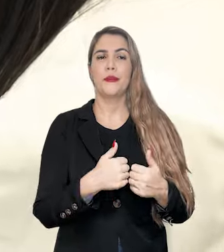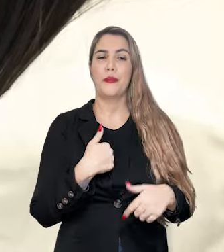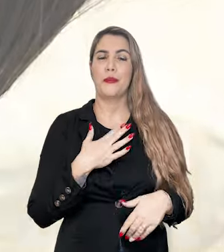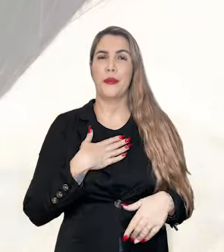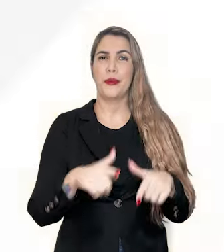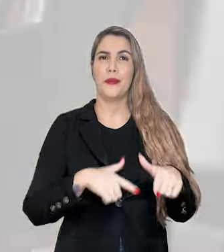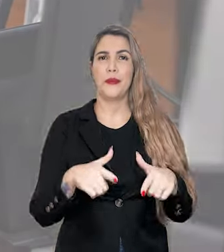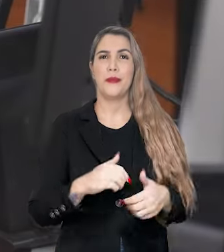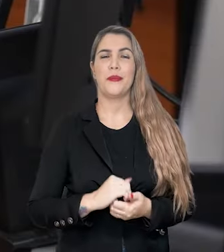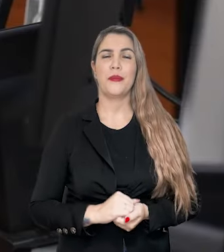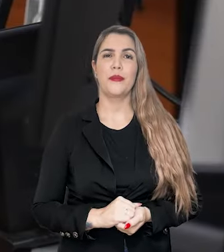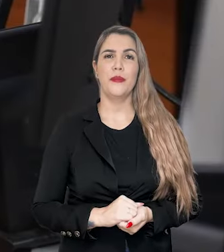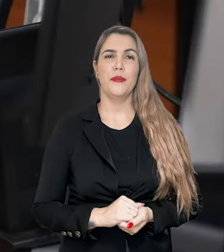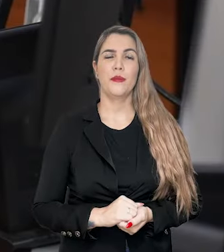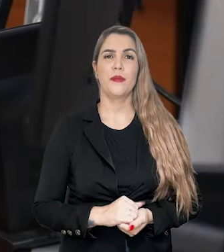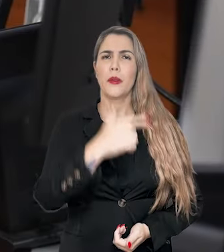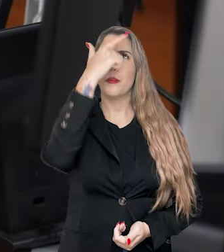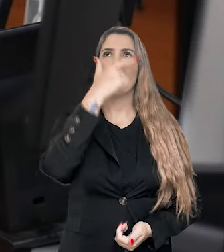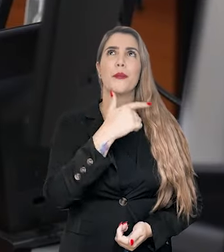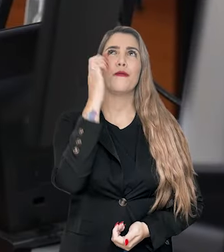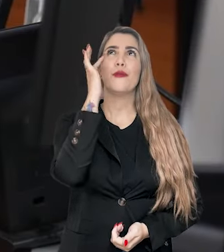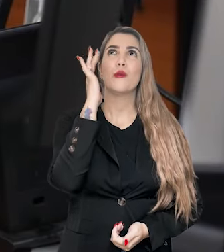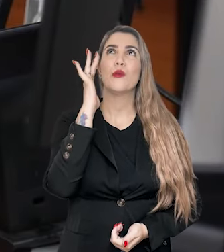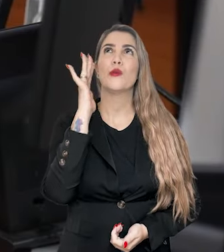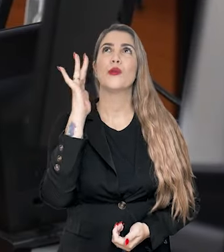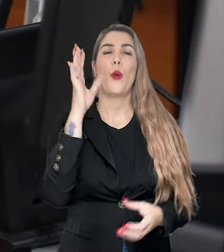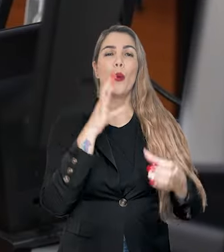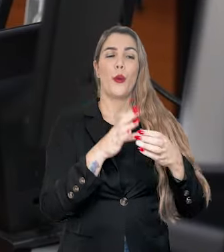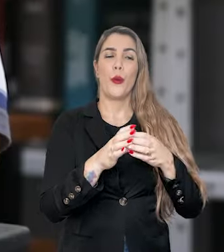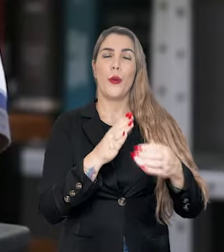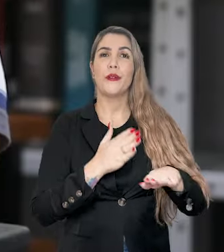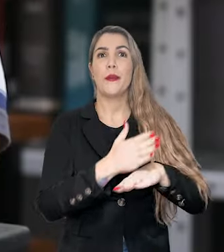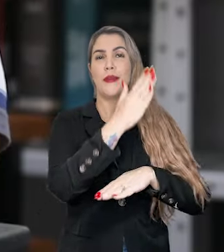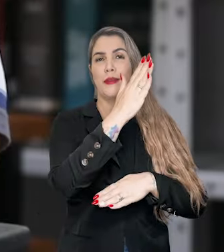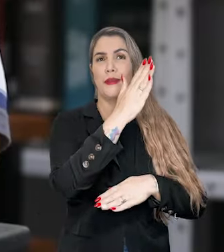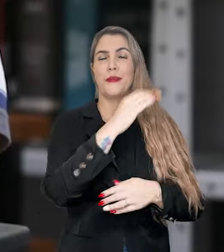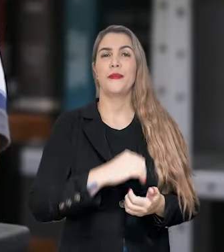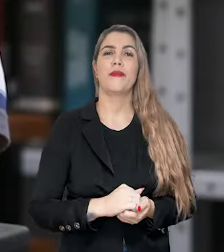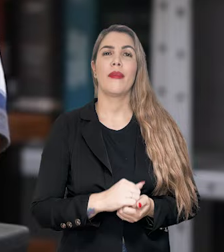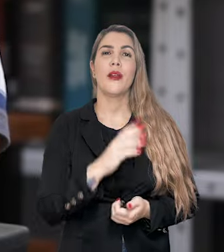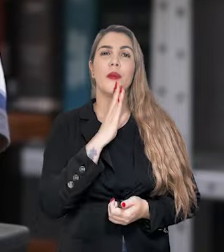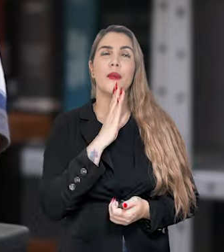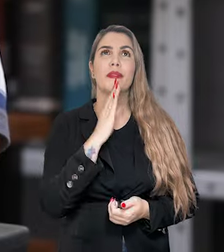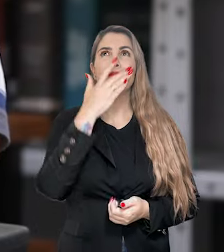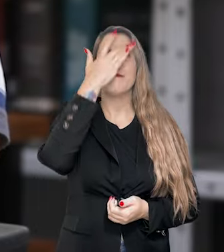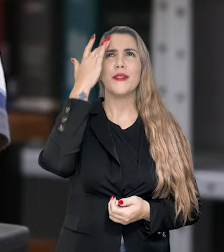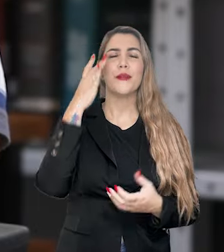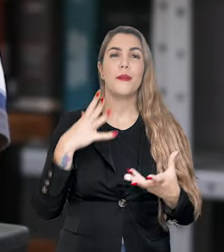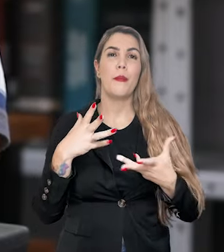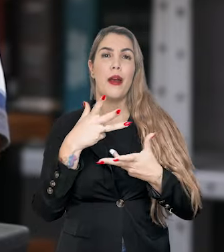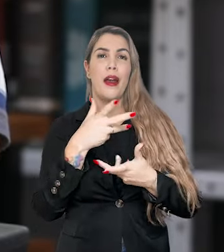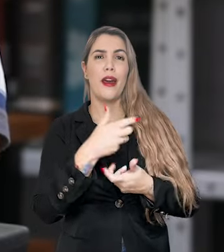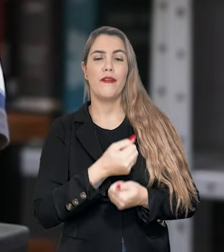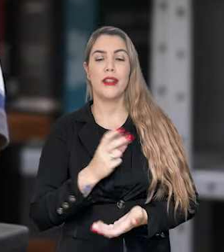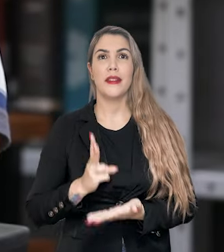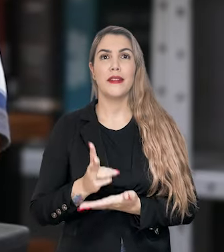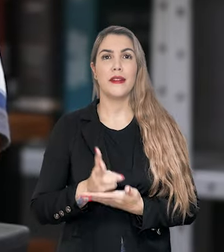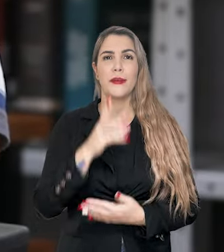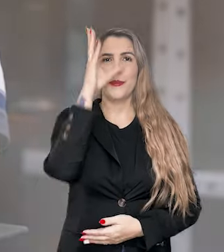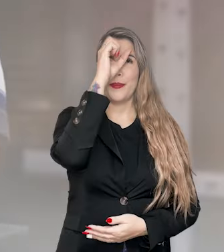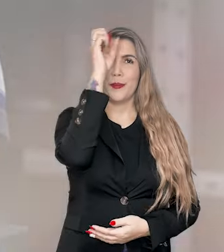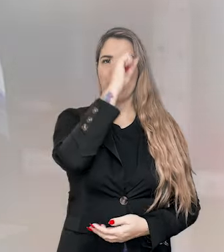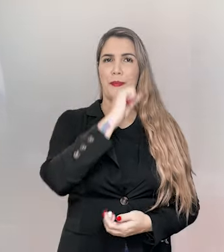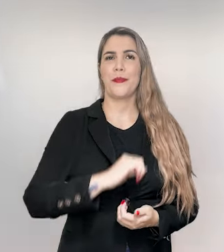do ônibus. Para mim foi um sonho entrar no Tribunal de Justiça, conheci pessoas maravilhosas com quem aprendi bastante,